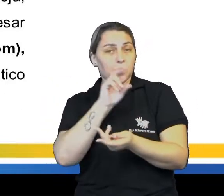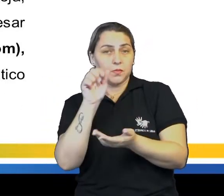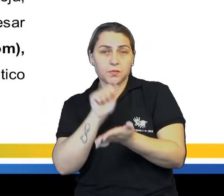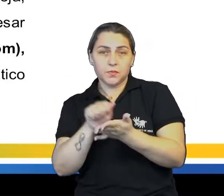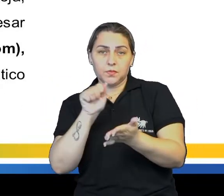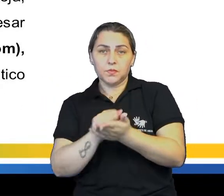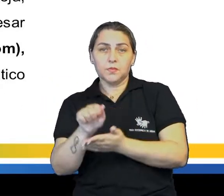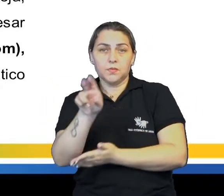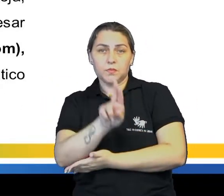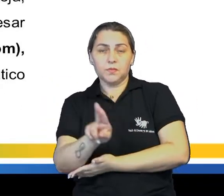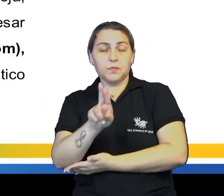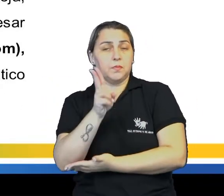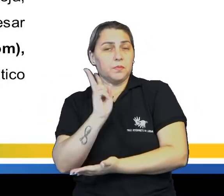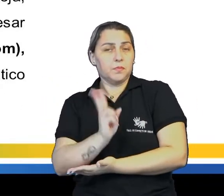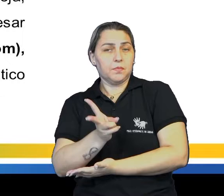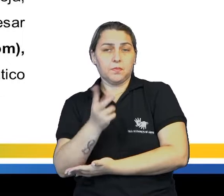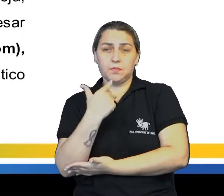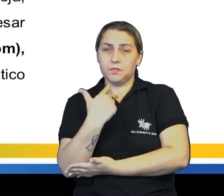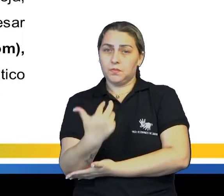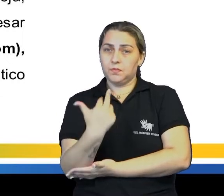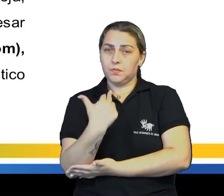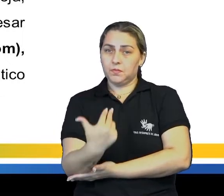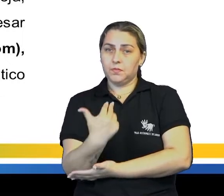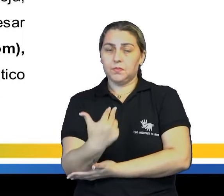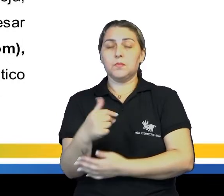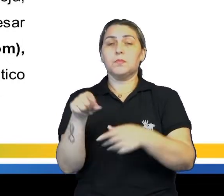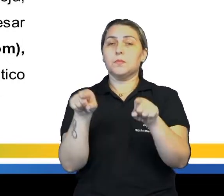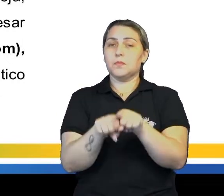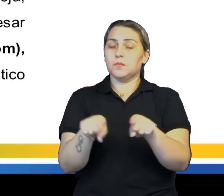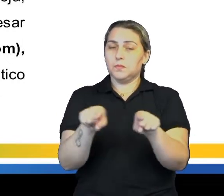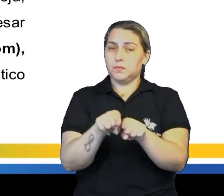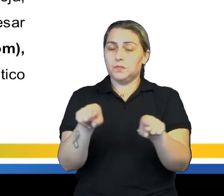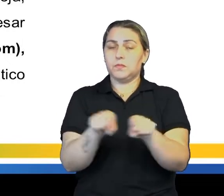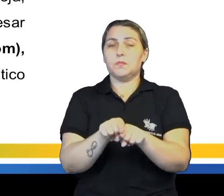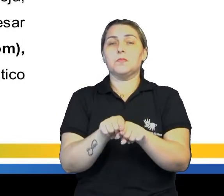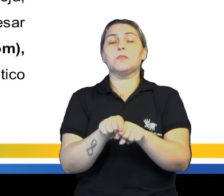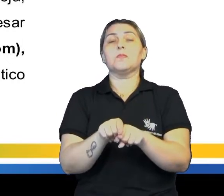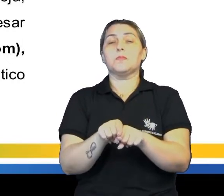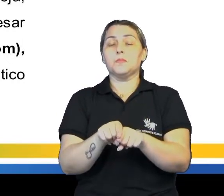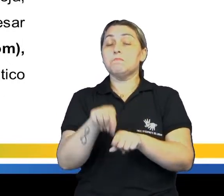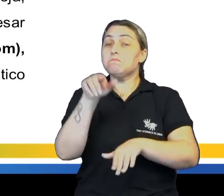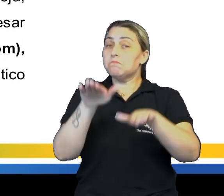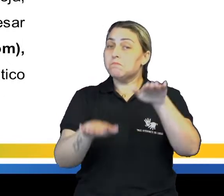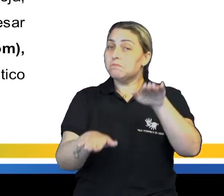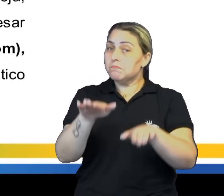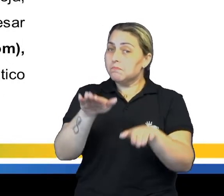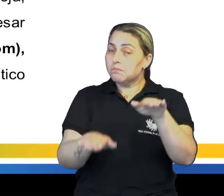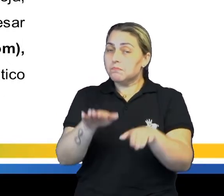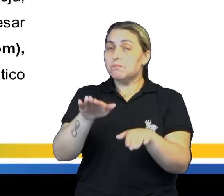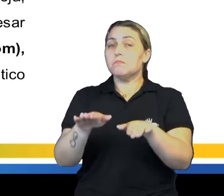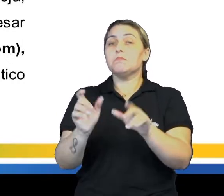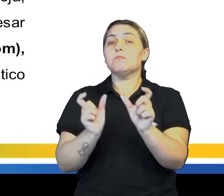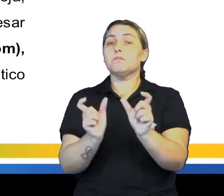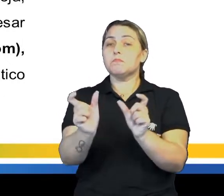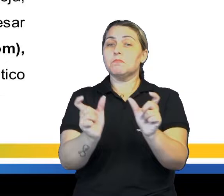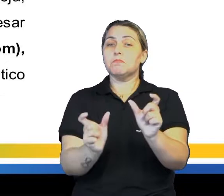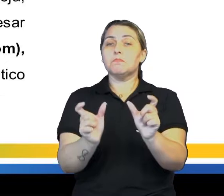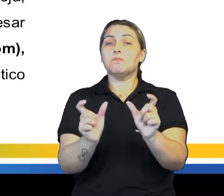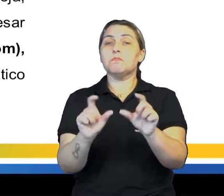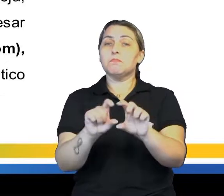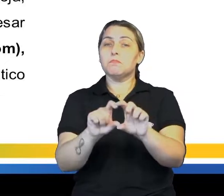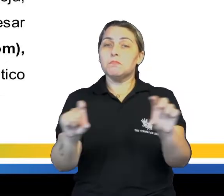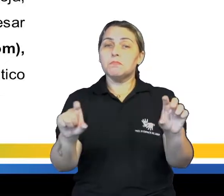escritas dos usuários de uma mesma língua. Além disso, a ocorrência dela depende do fato de as palavras e